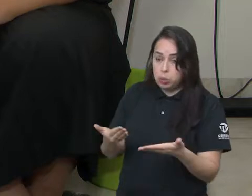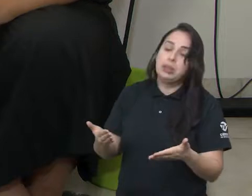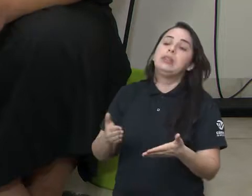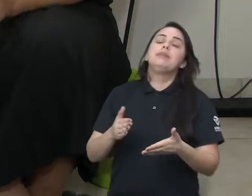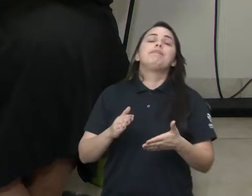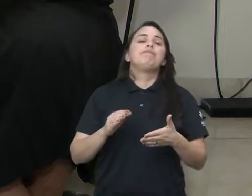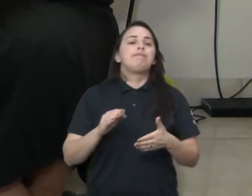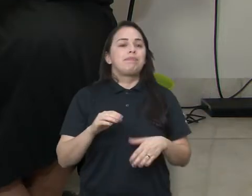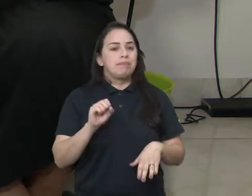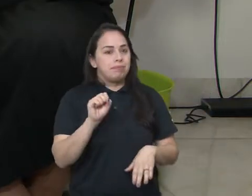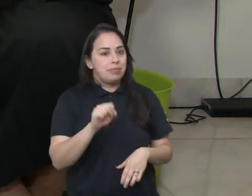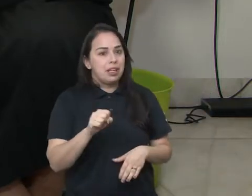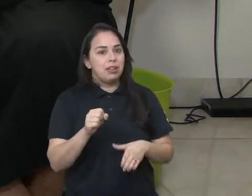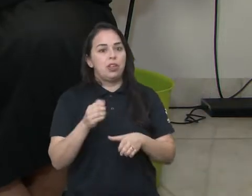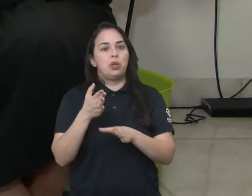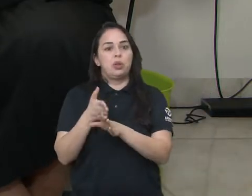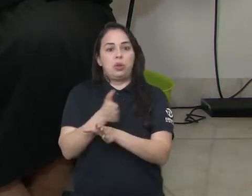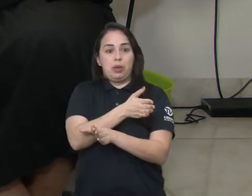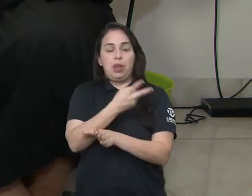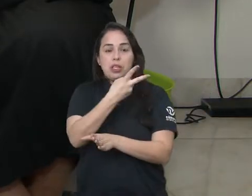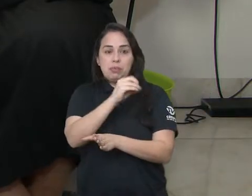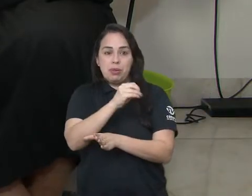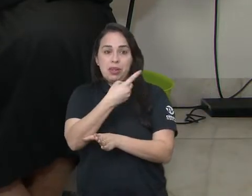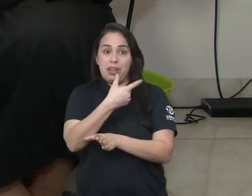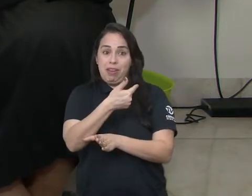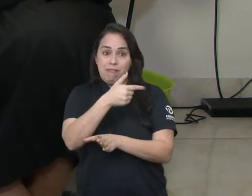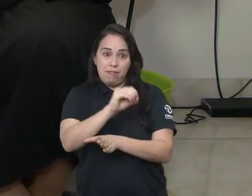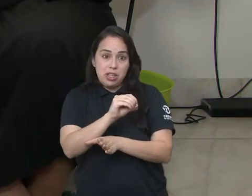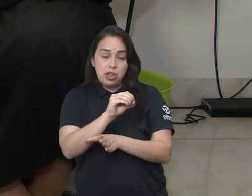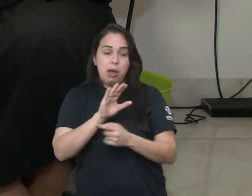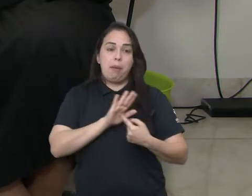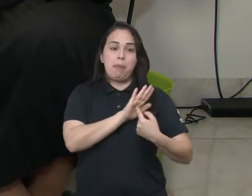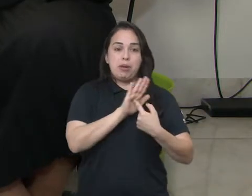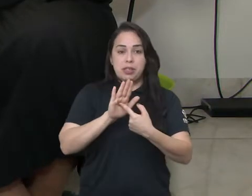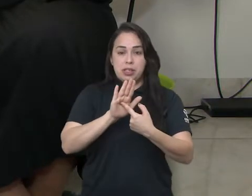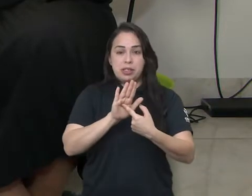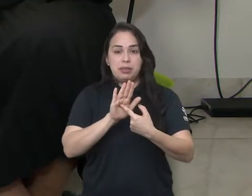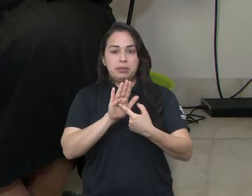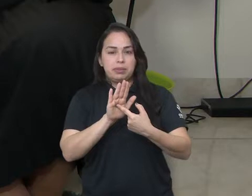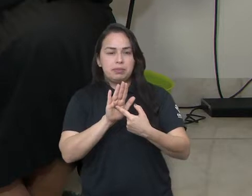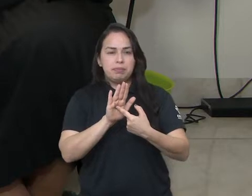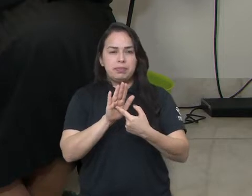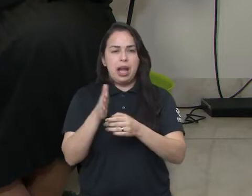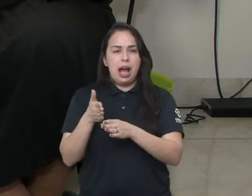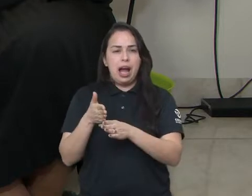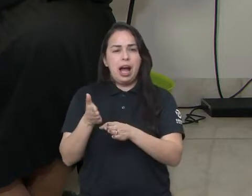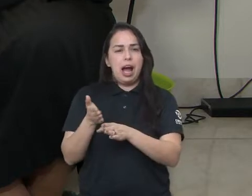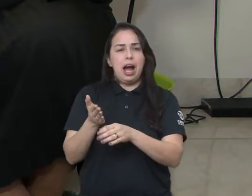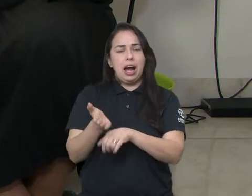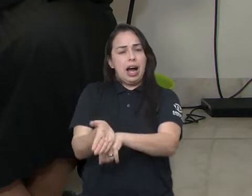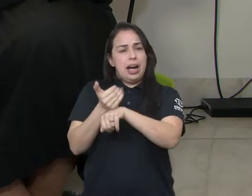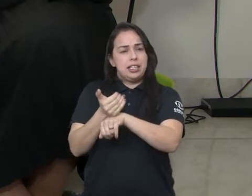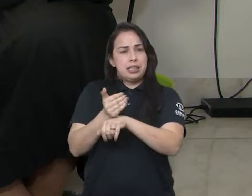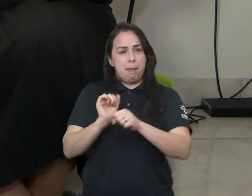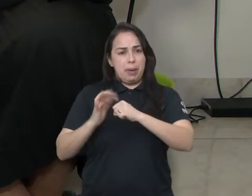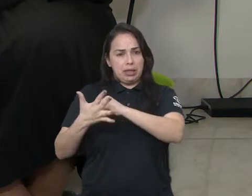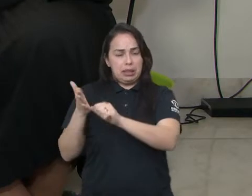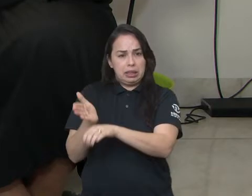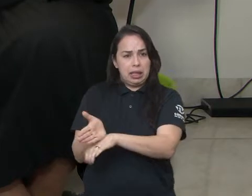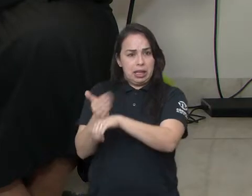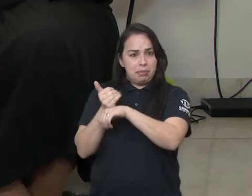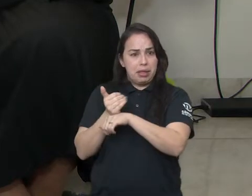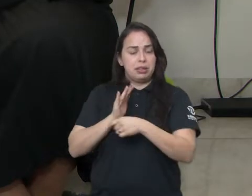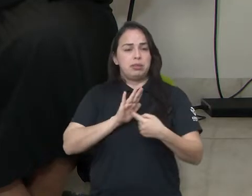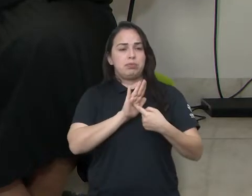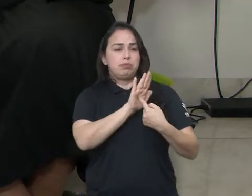ano, mas assim, teve várias fases. Em 2020 eu fiz uma exposição, assim, um pouquinho antes da pandemia,